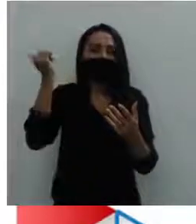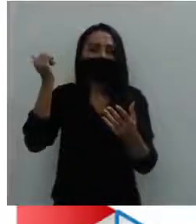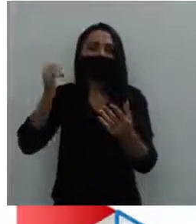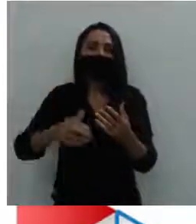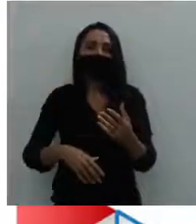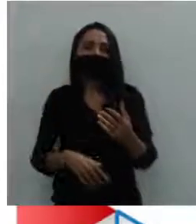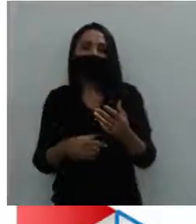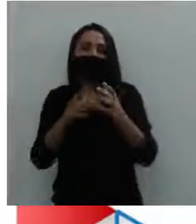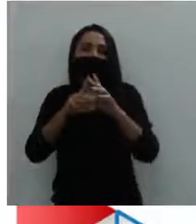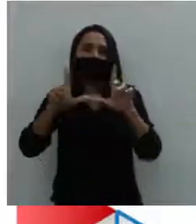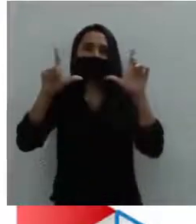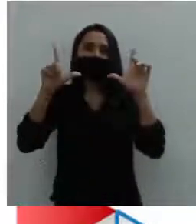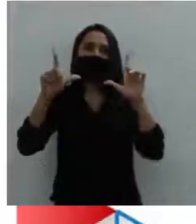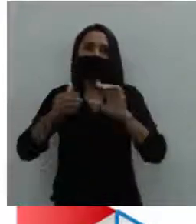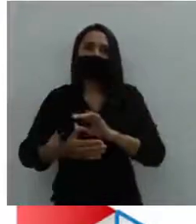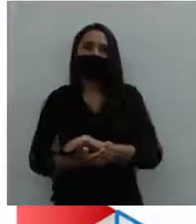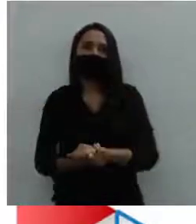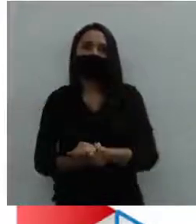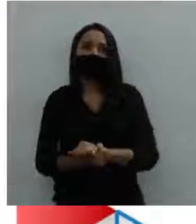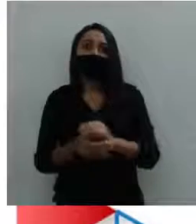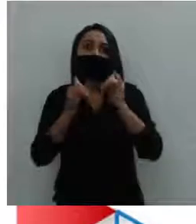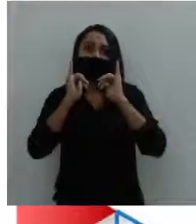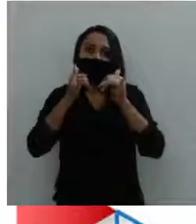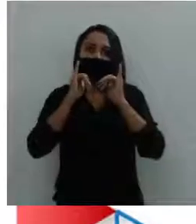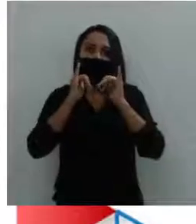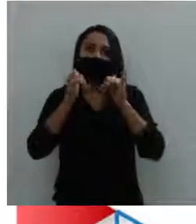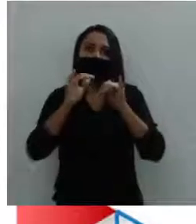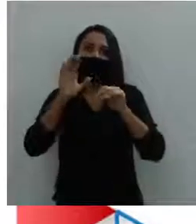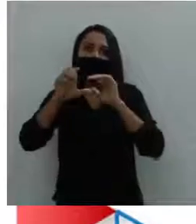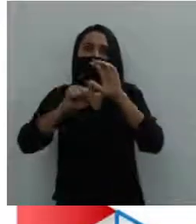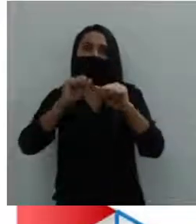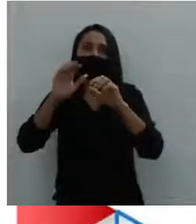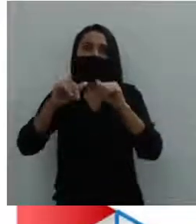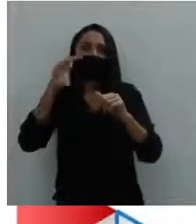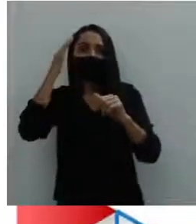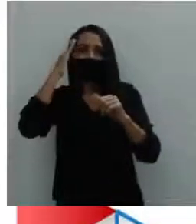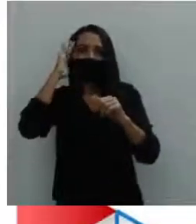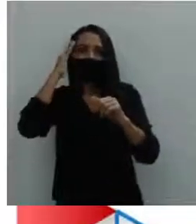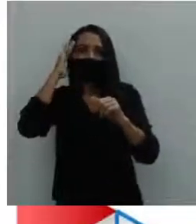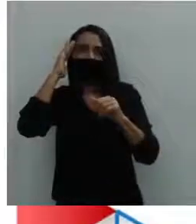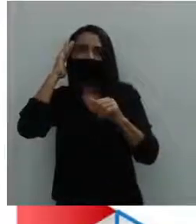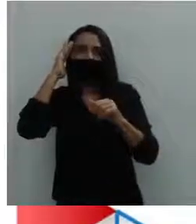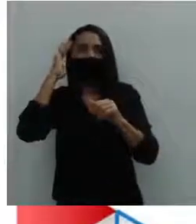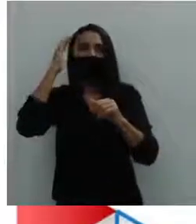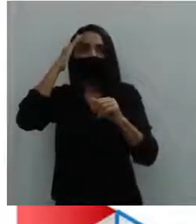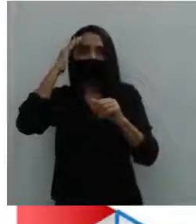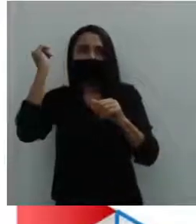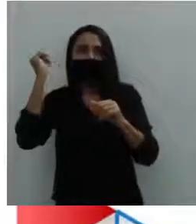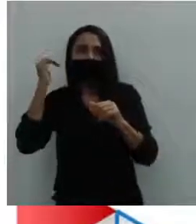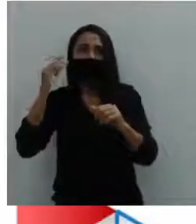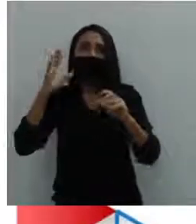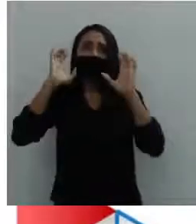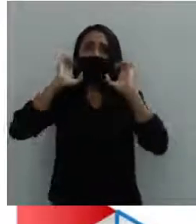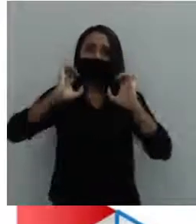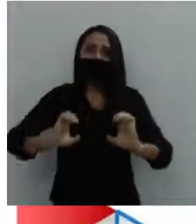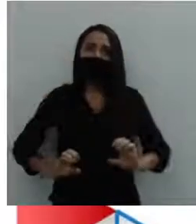tela nós vemos, o apólogo é uma narrativa que busca ilustrar lições de sabedoria ou